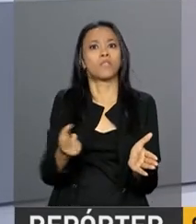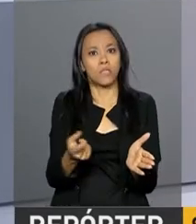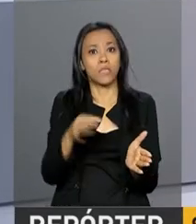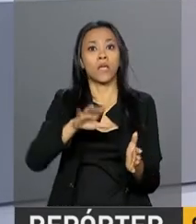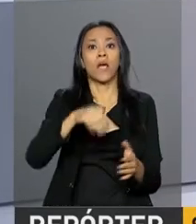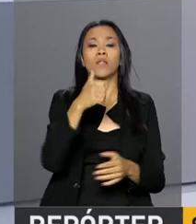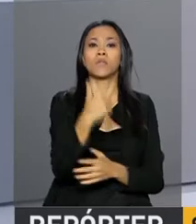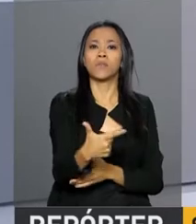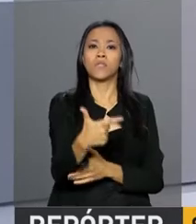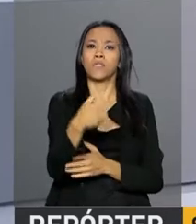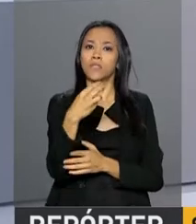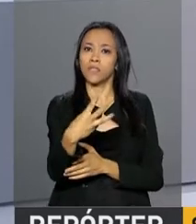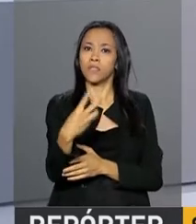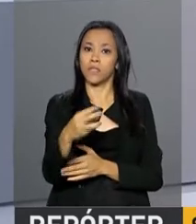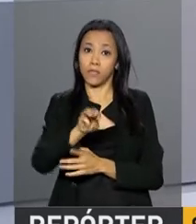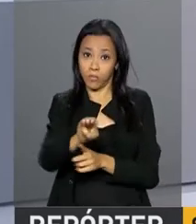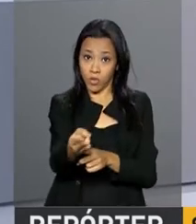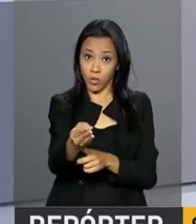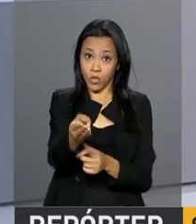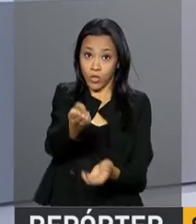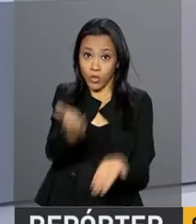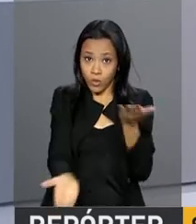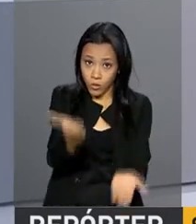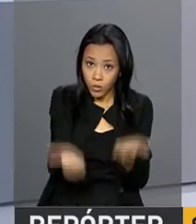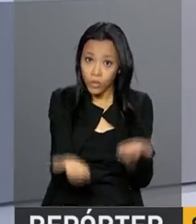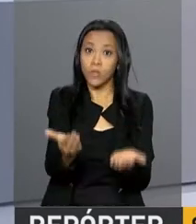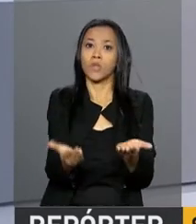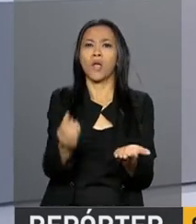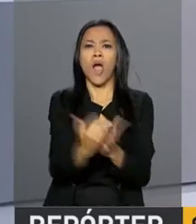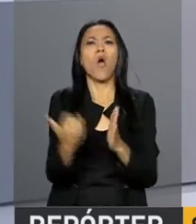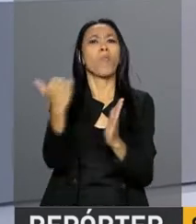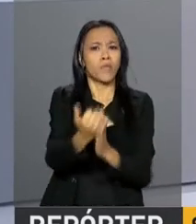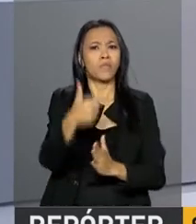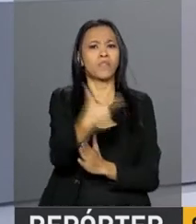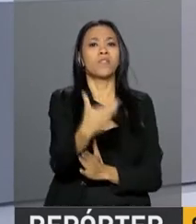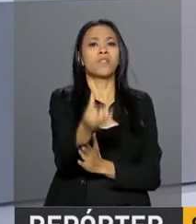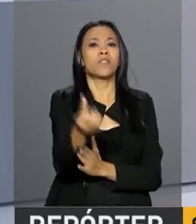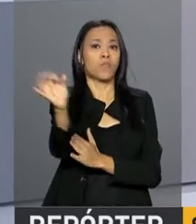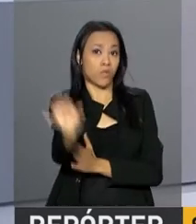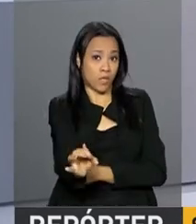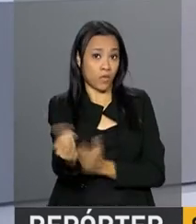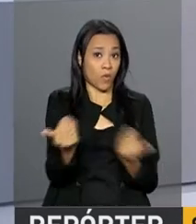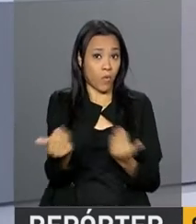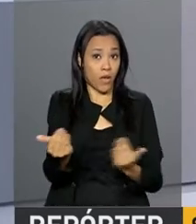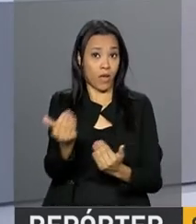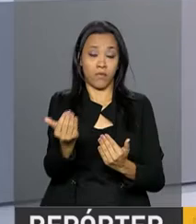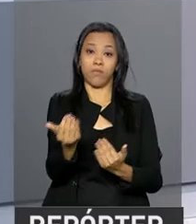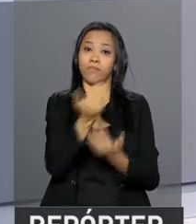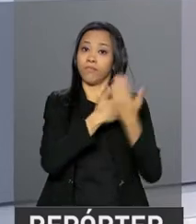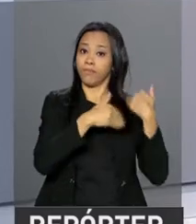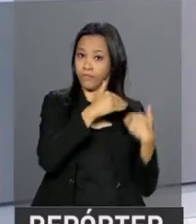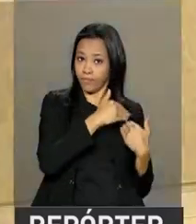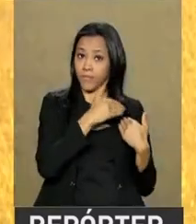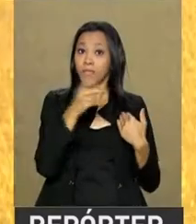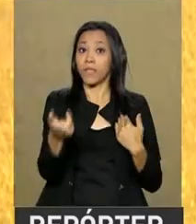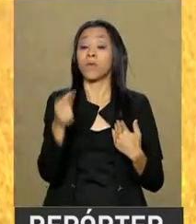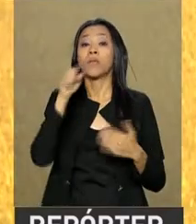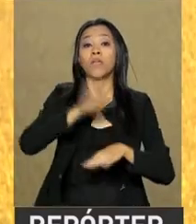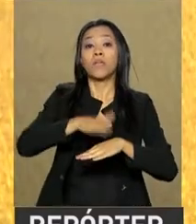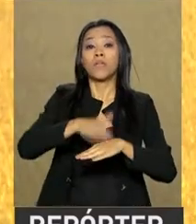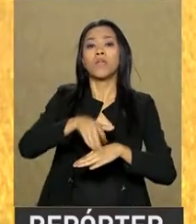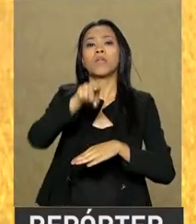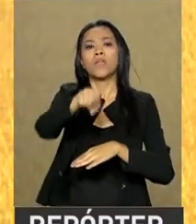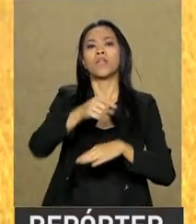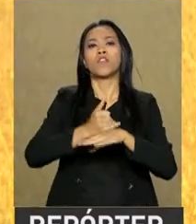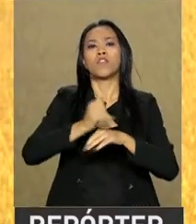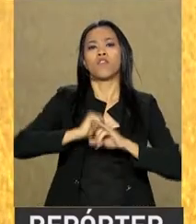a 233 milhões de toneladas um aumento de 26% em relação à safra anterior segundo o quarto levantamento da